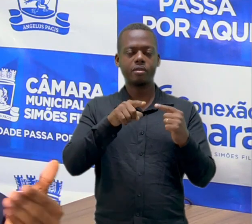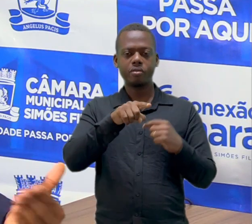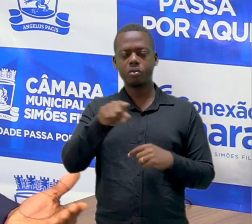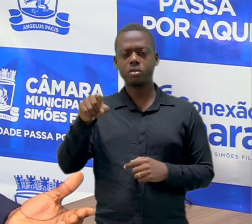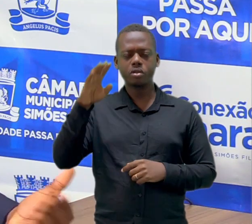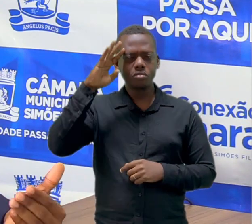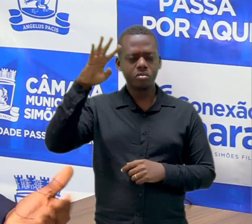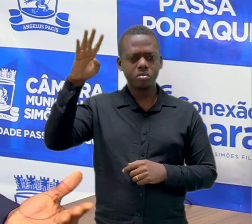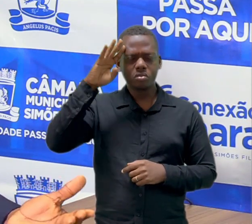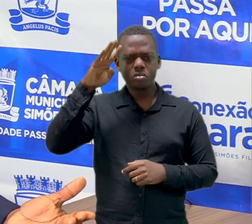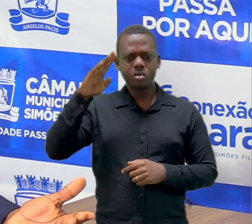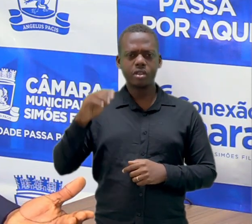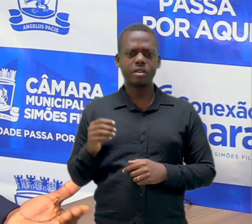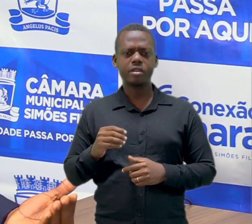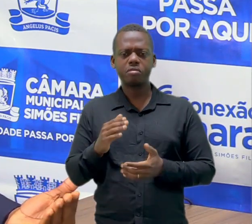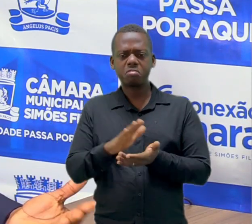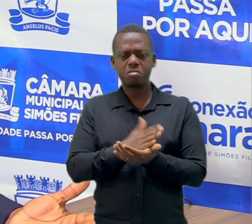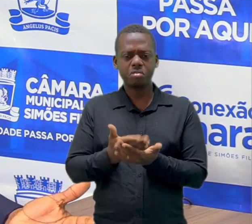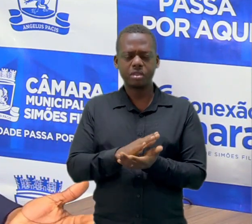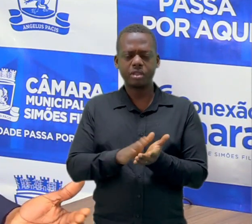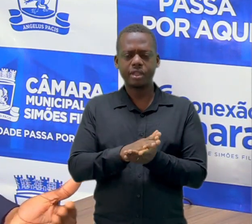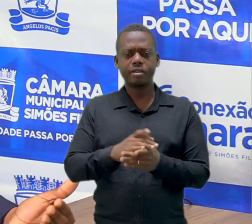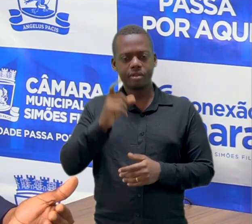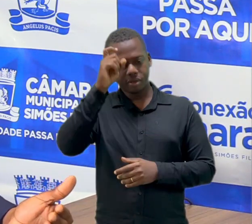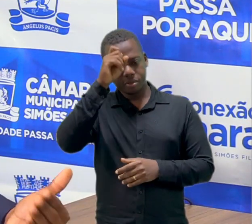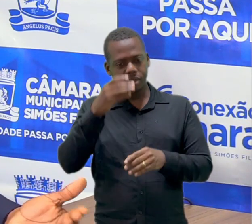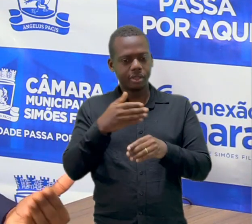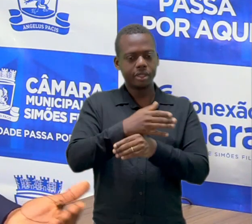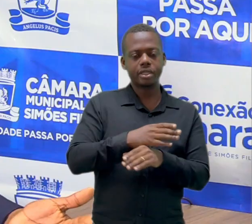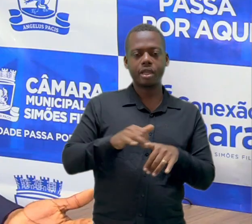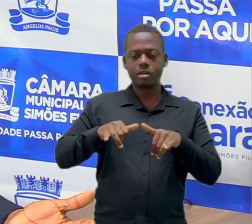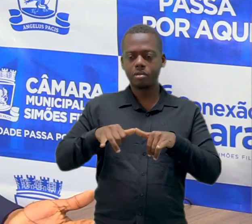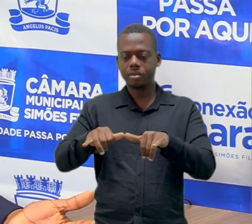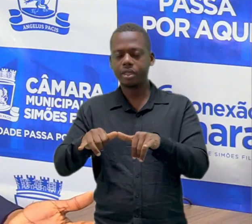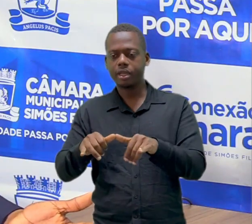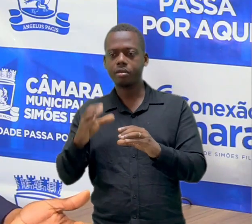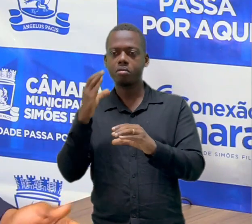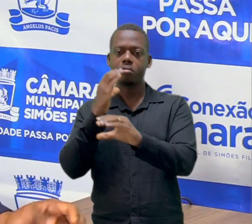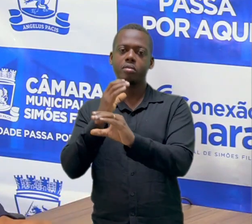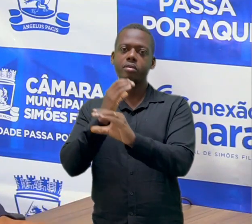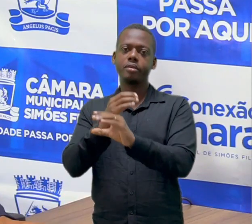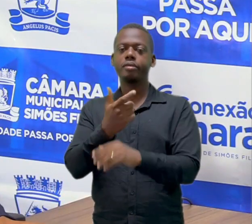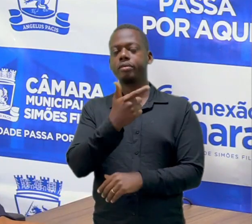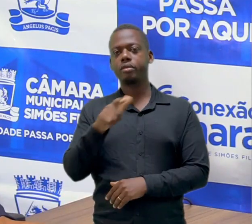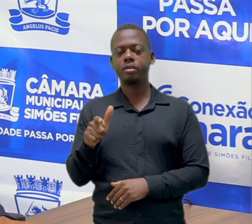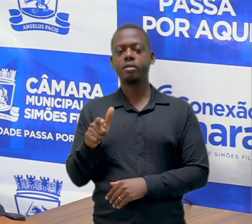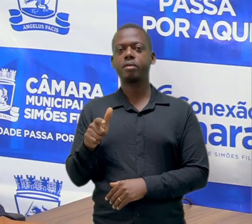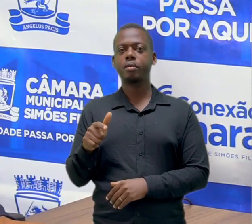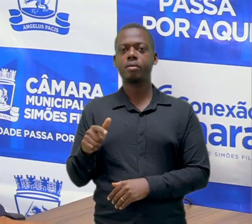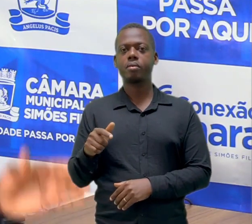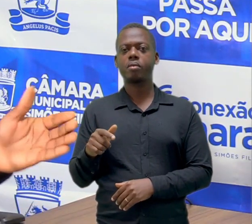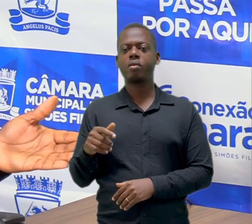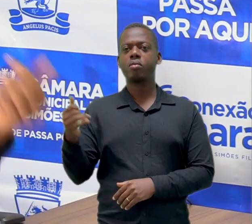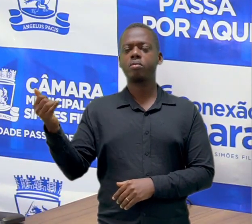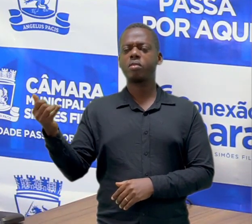conseguir ser interpretado. Você Entendido. vai lá no hospital, você vai no mercado e Ser não conseguir a entendido. comunicação. Sim. Uma vez você me falou uma frase que é